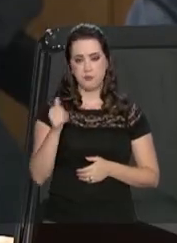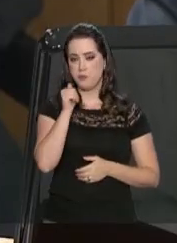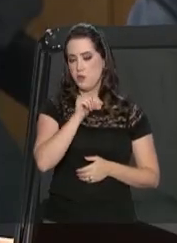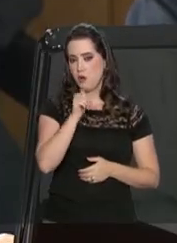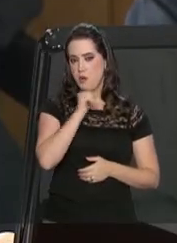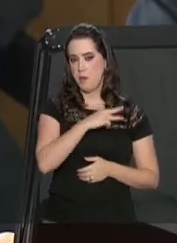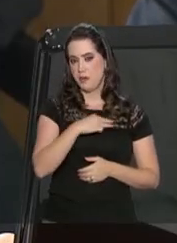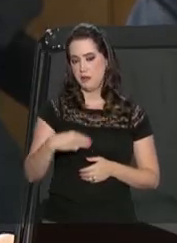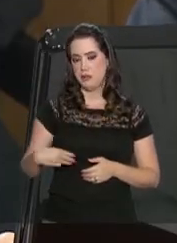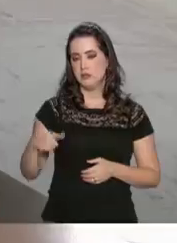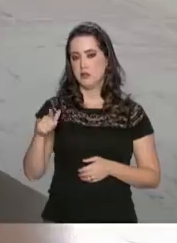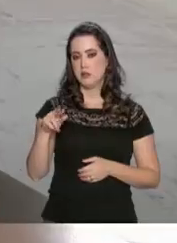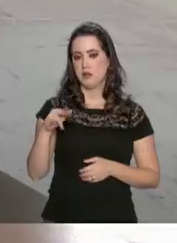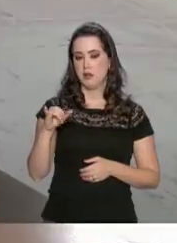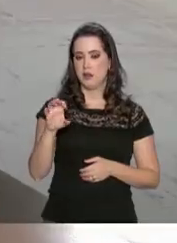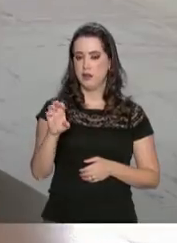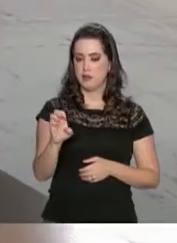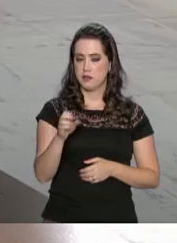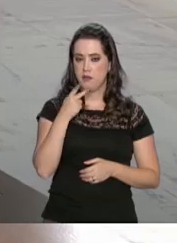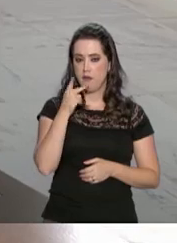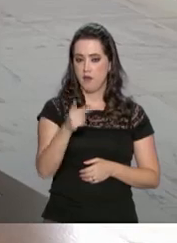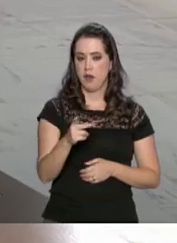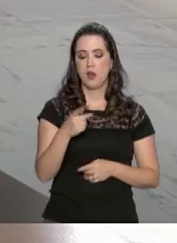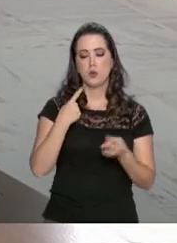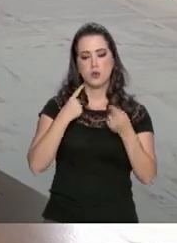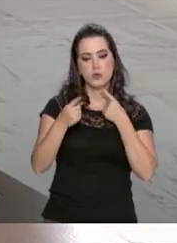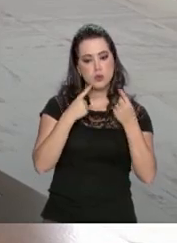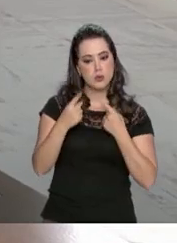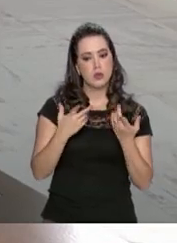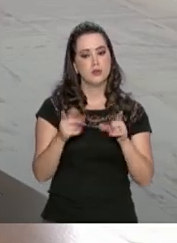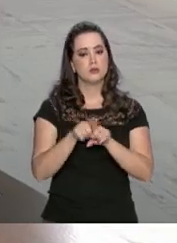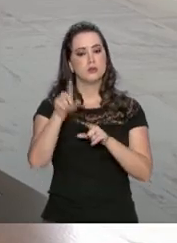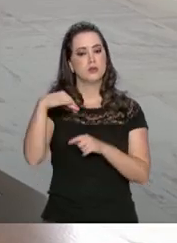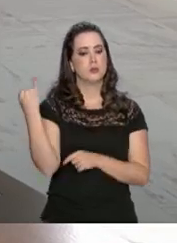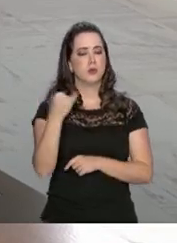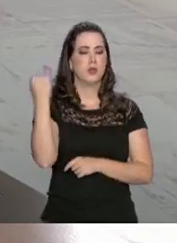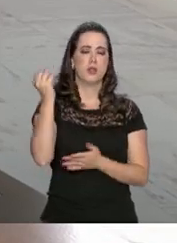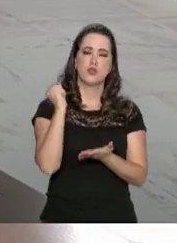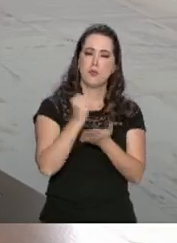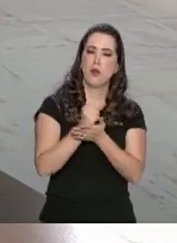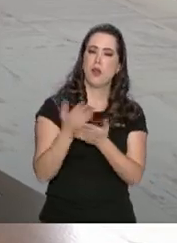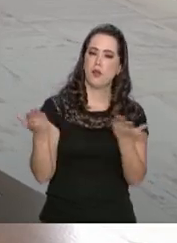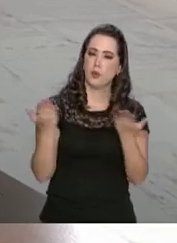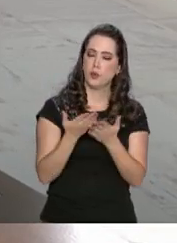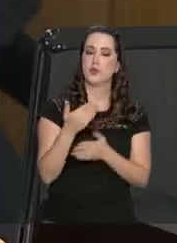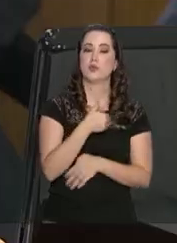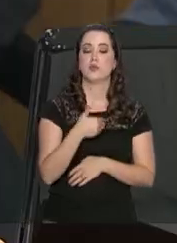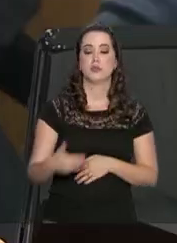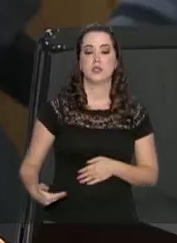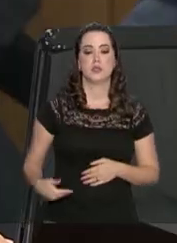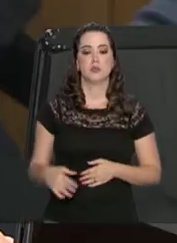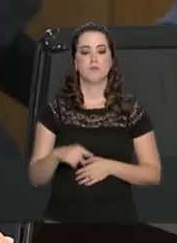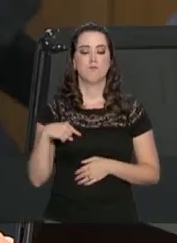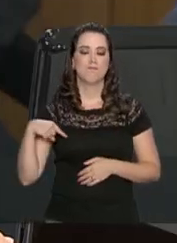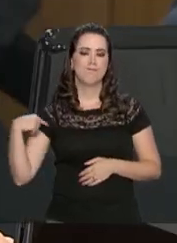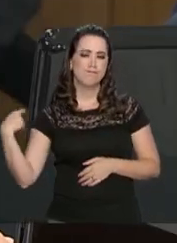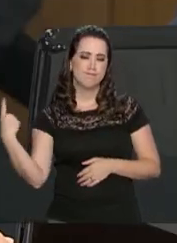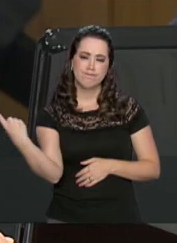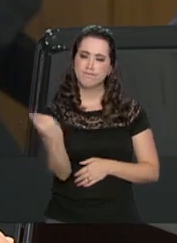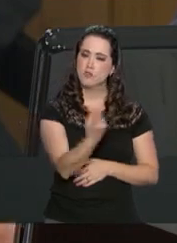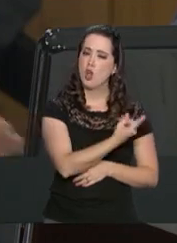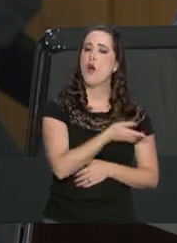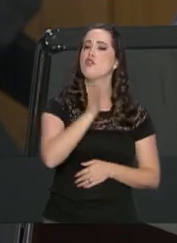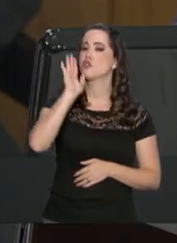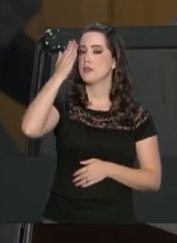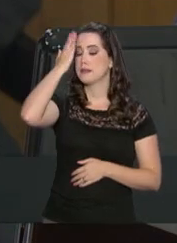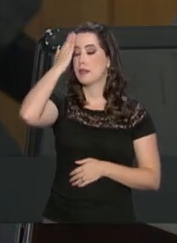a grace mendonça destacou o diálogo como a principal marca do atual governo todos nós sabíamos